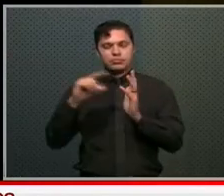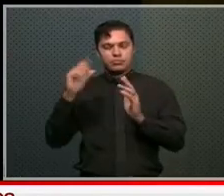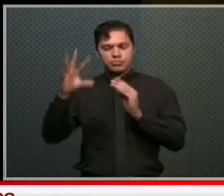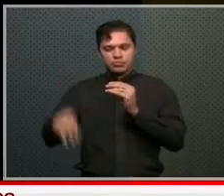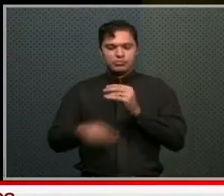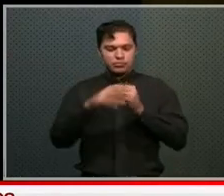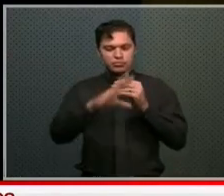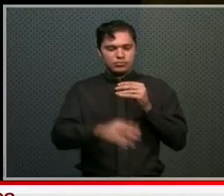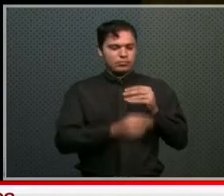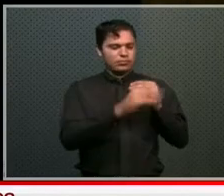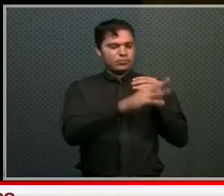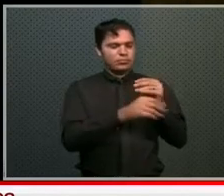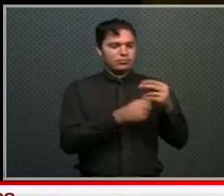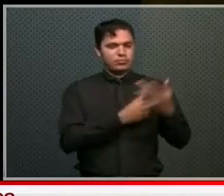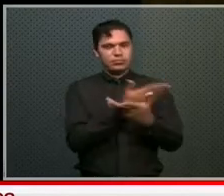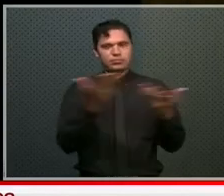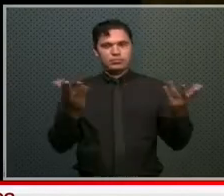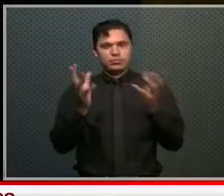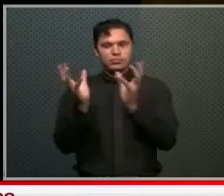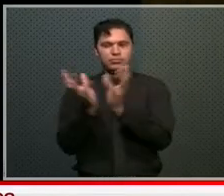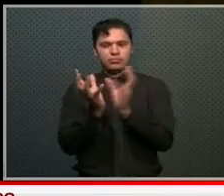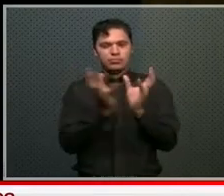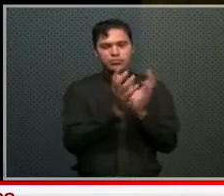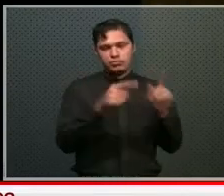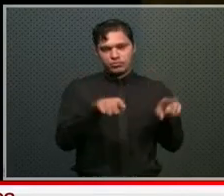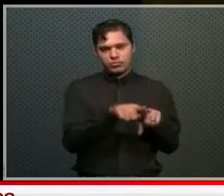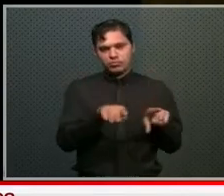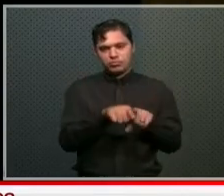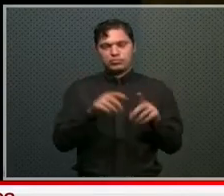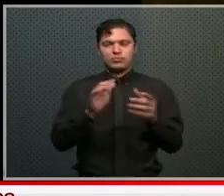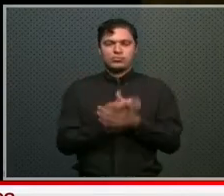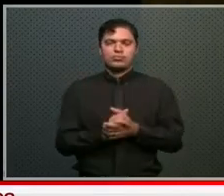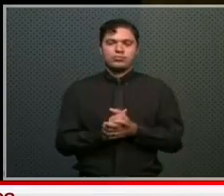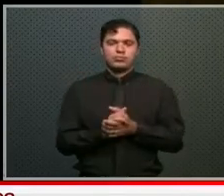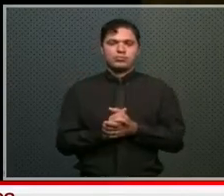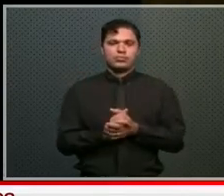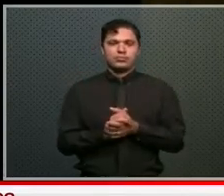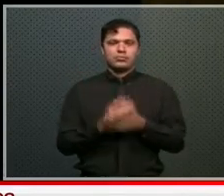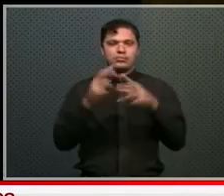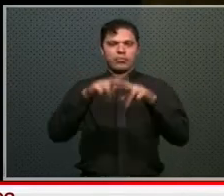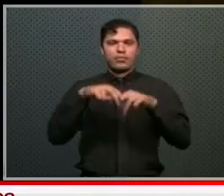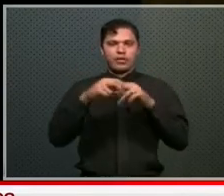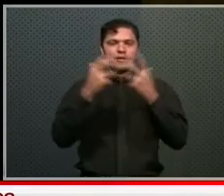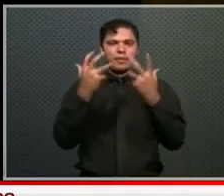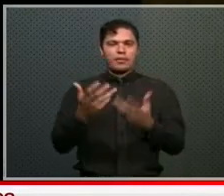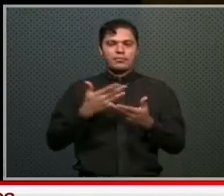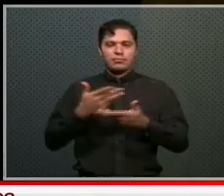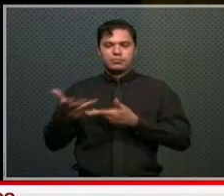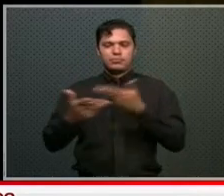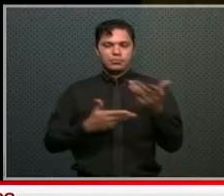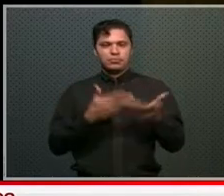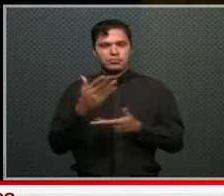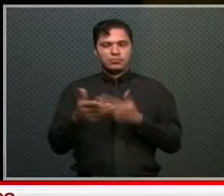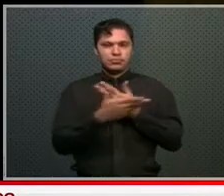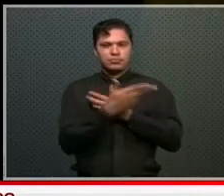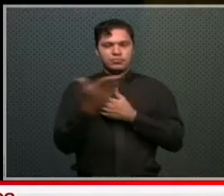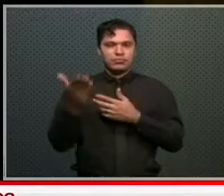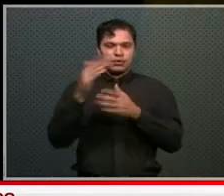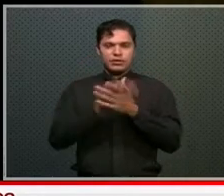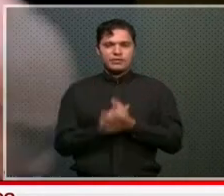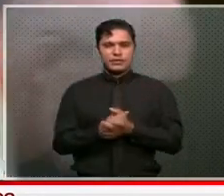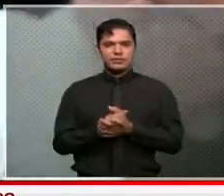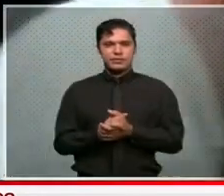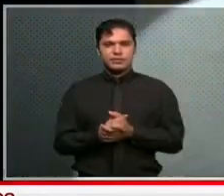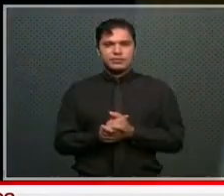um de vocês e das suas equipes da época e por isso mesmo eu quero compartilhar esse momento com vocês que dedicaram